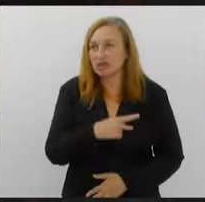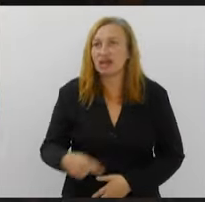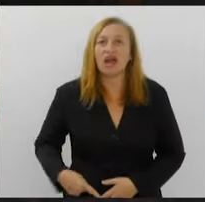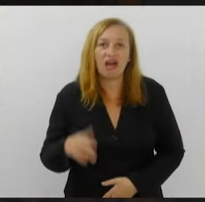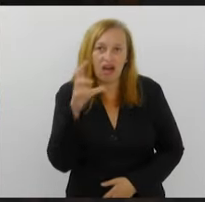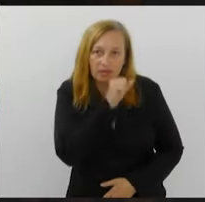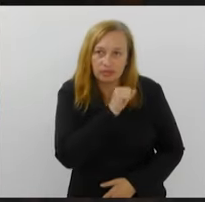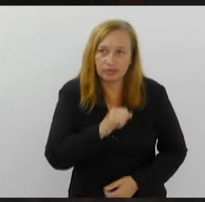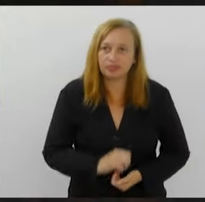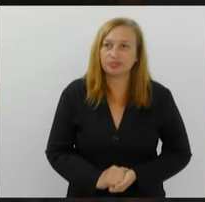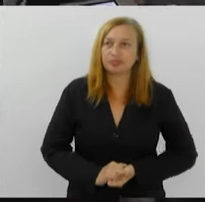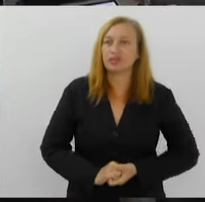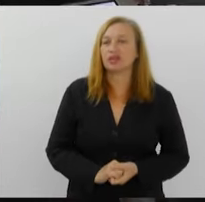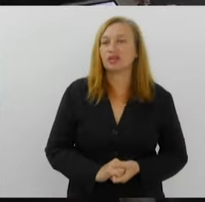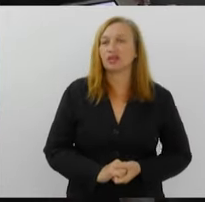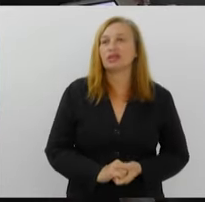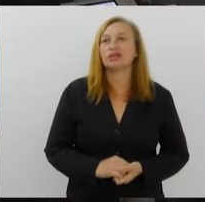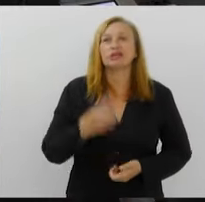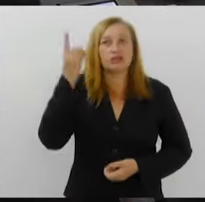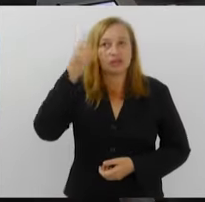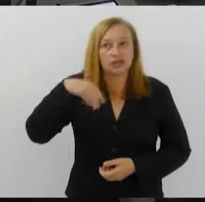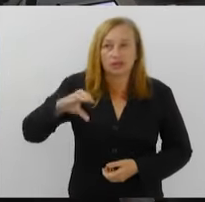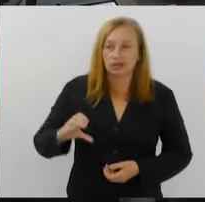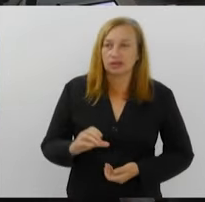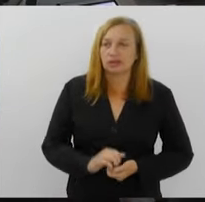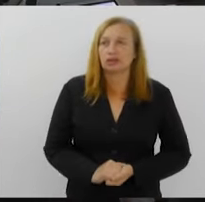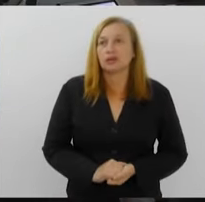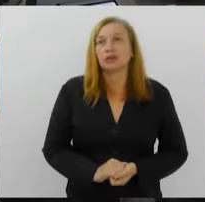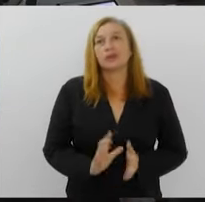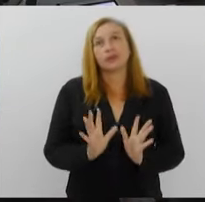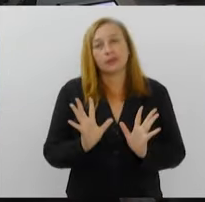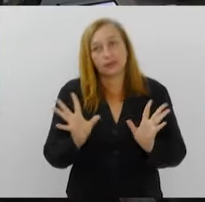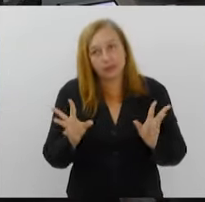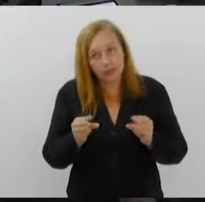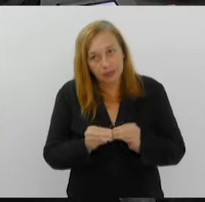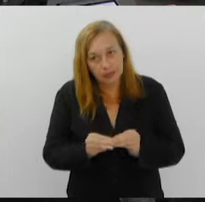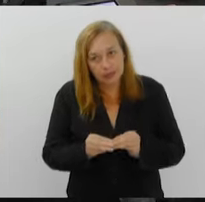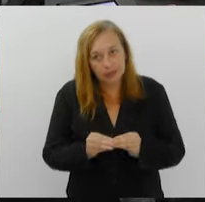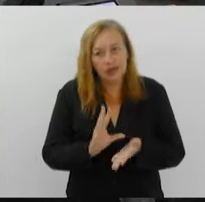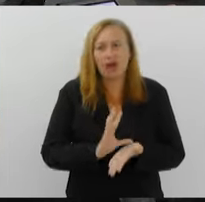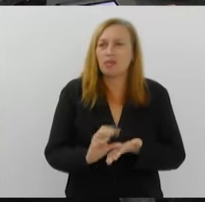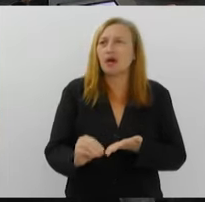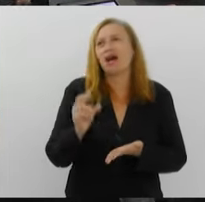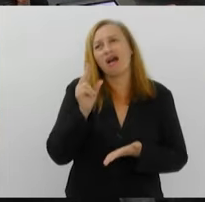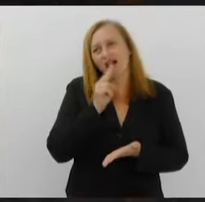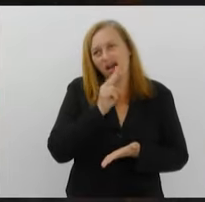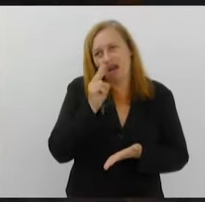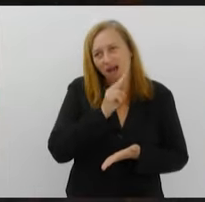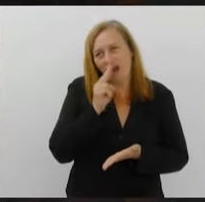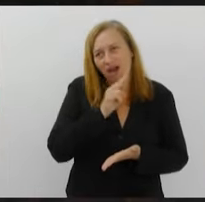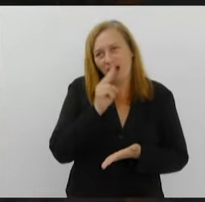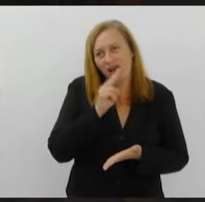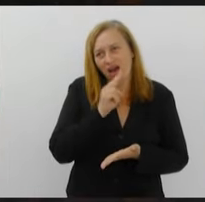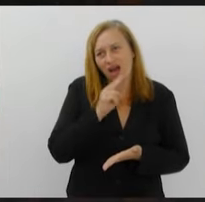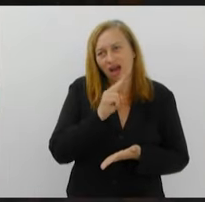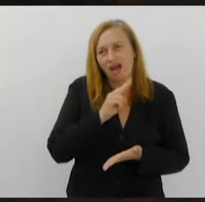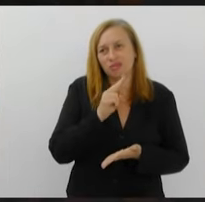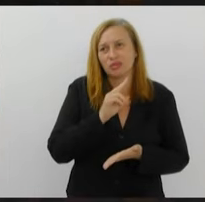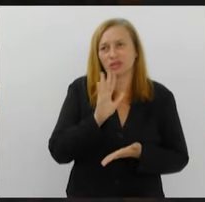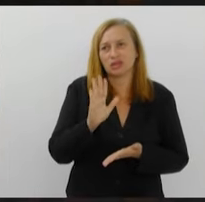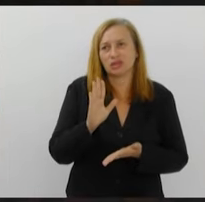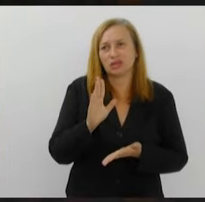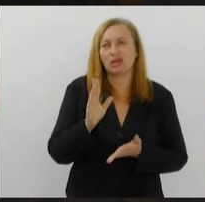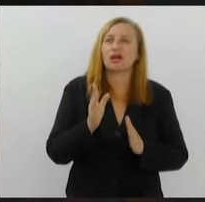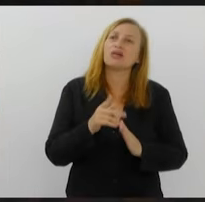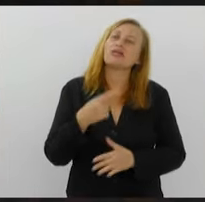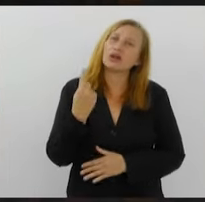rápido. Deputado Carlos Mink, deixa muito eu rápido concluir a pauta. Sim, é muito rápido. É só sobre o que disse. Vai vindo um pela